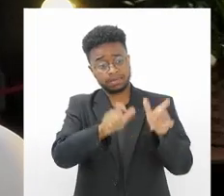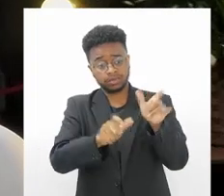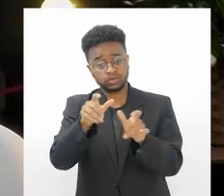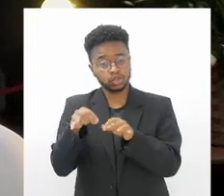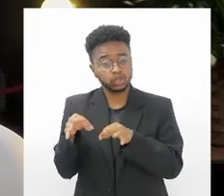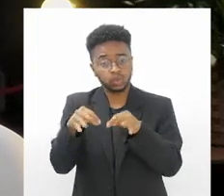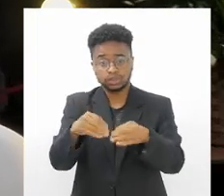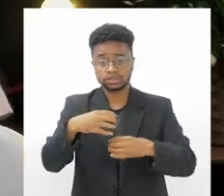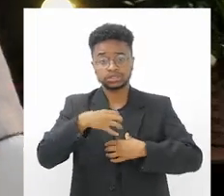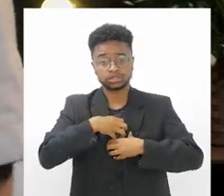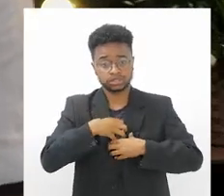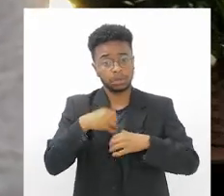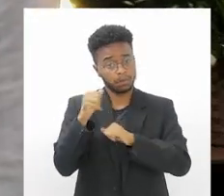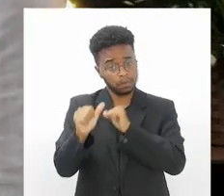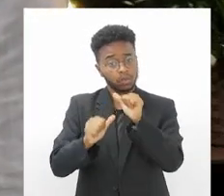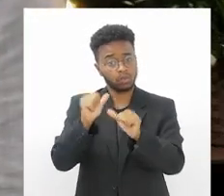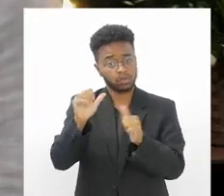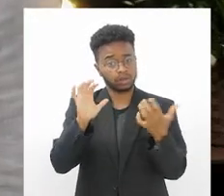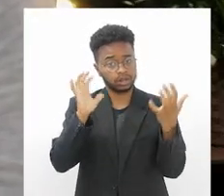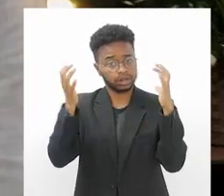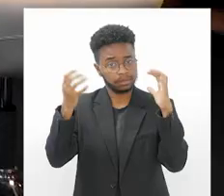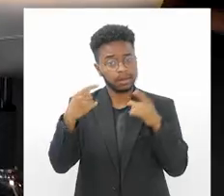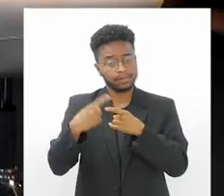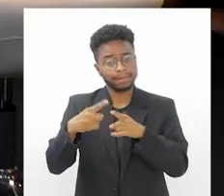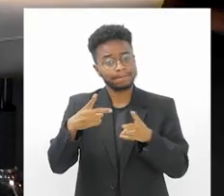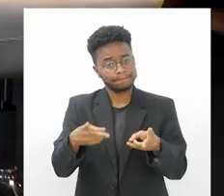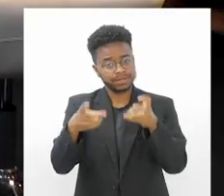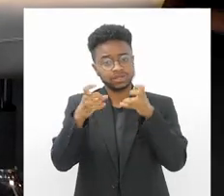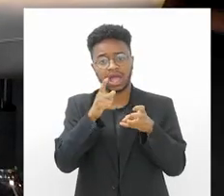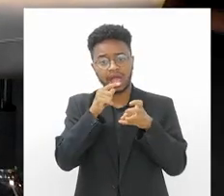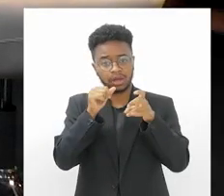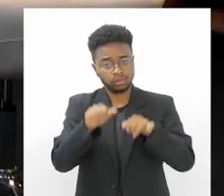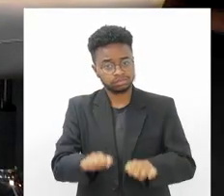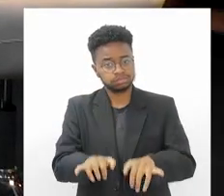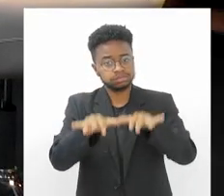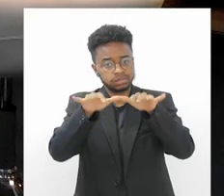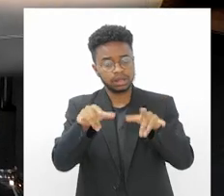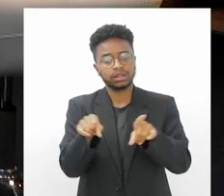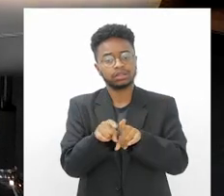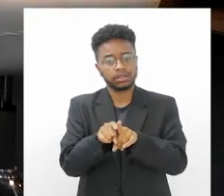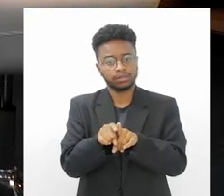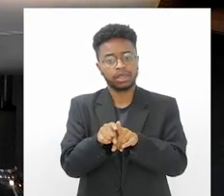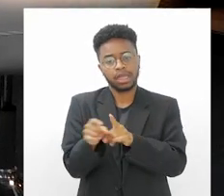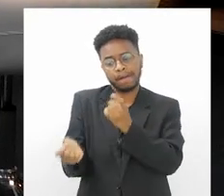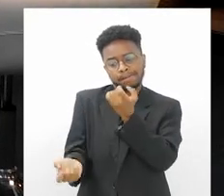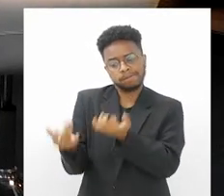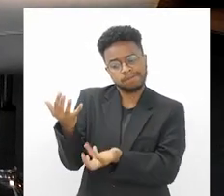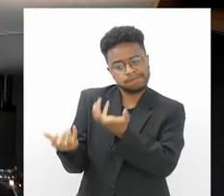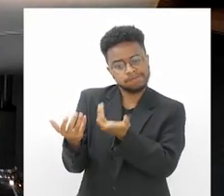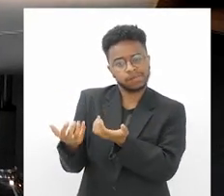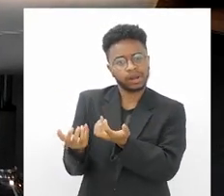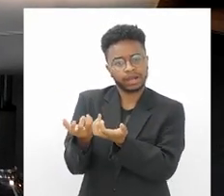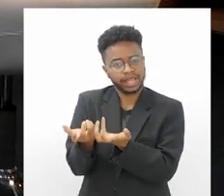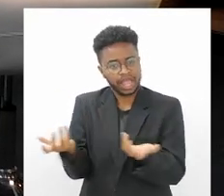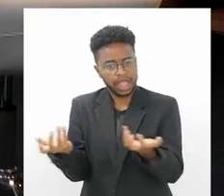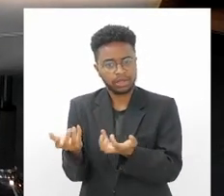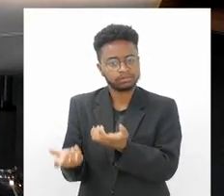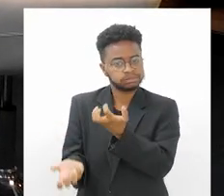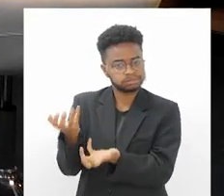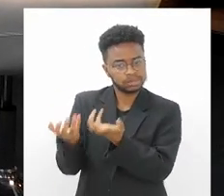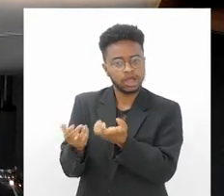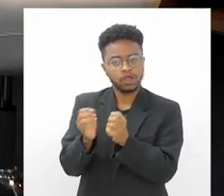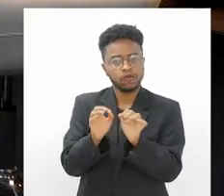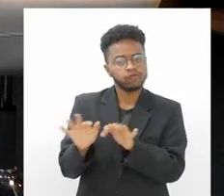está sentindo na pele as mudanças climáticas, vendo os mares invadirem, vendo as queimadas no campo,